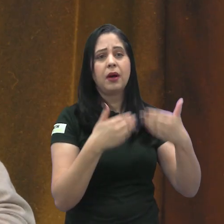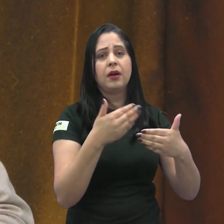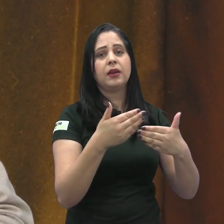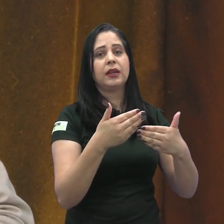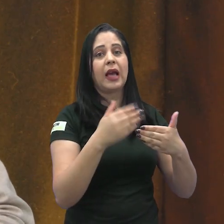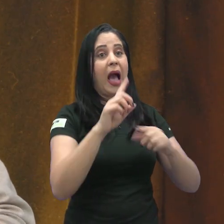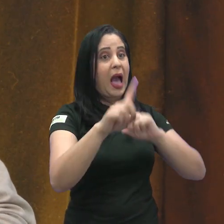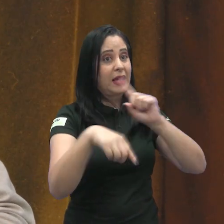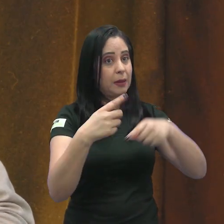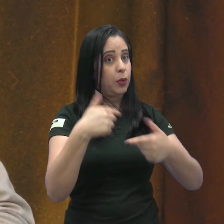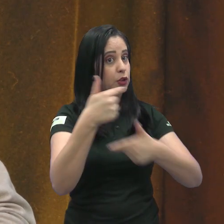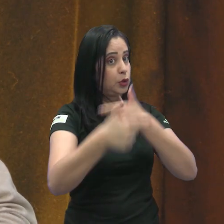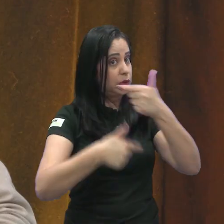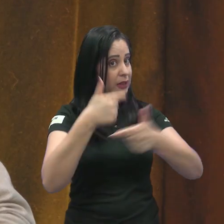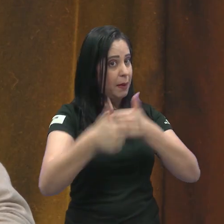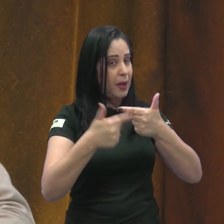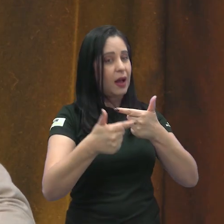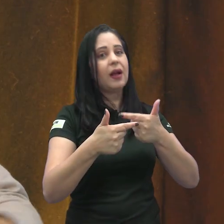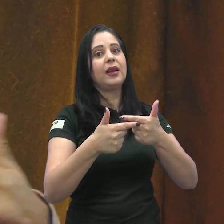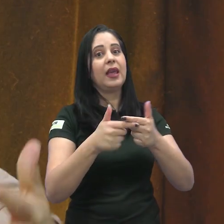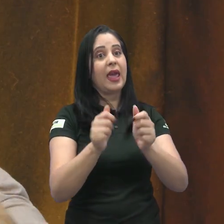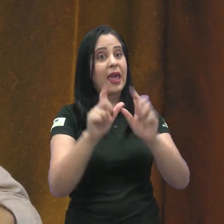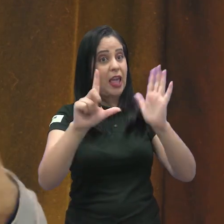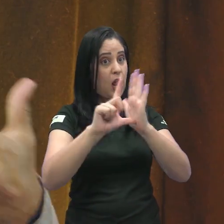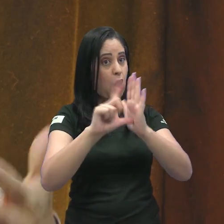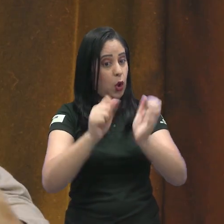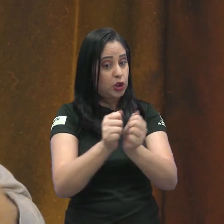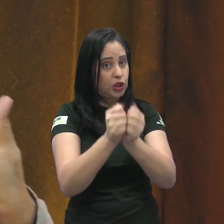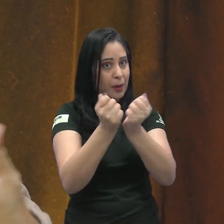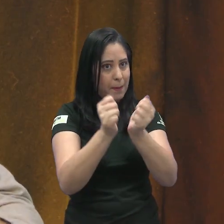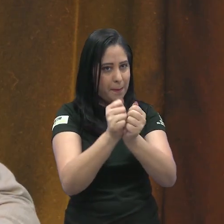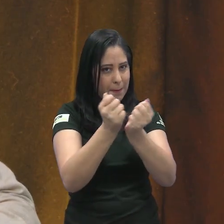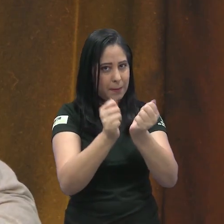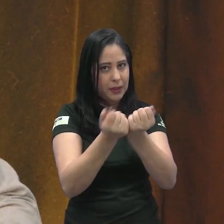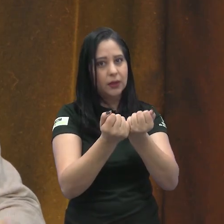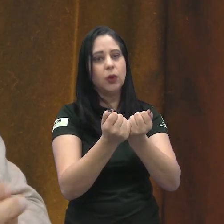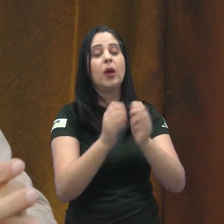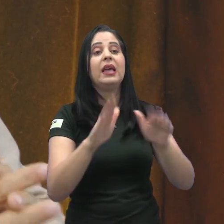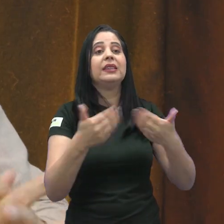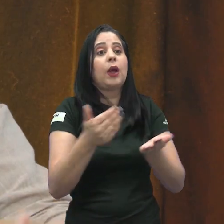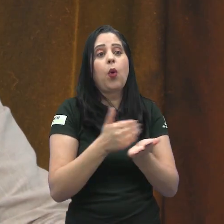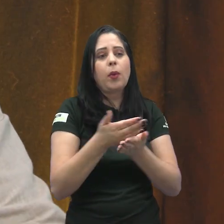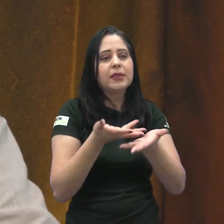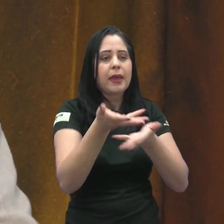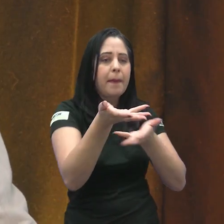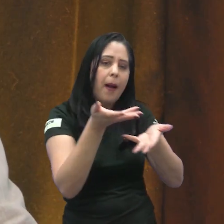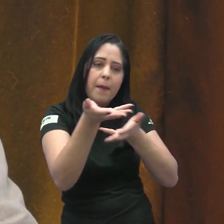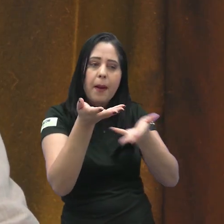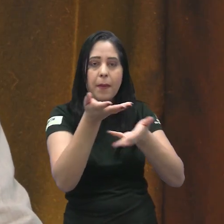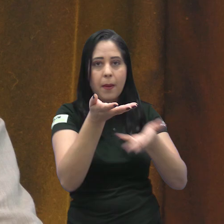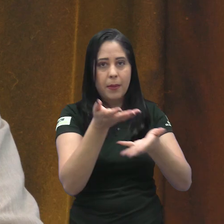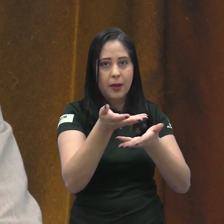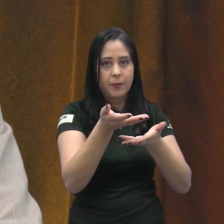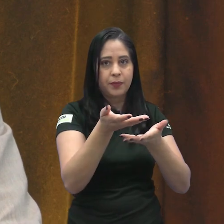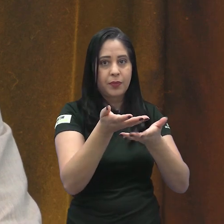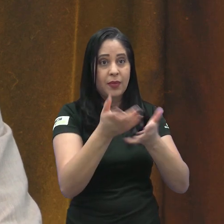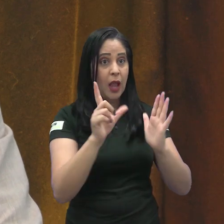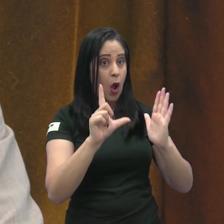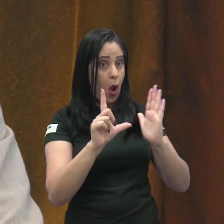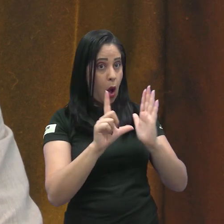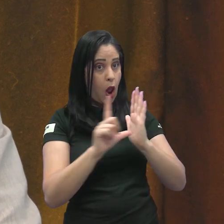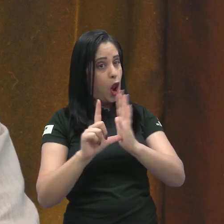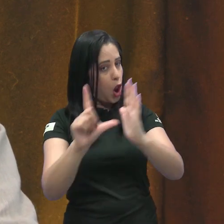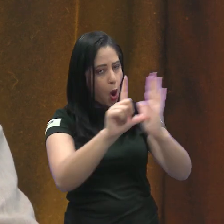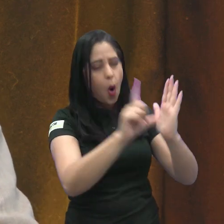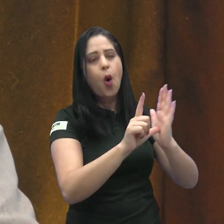comecei a trabalhar em padaria, né? Onde comecei a me envolver com a sociedade, de fato, com as pessoas. E o comércio, ele te dá muita